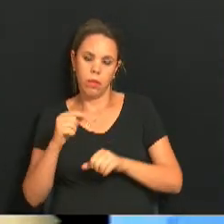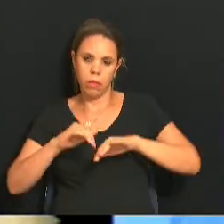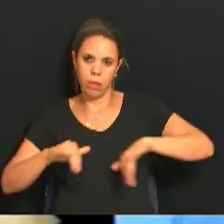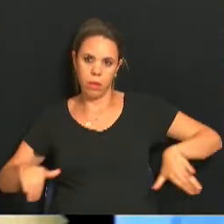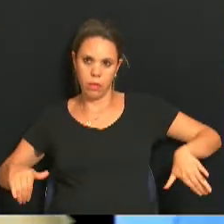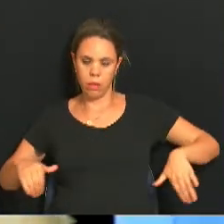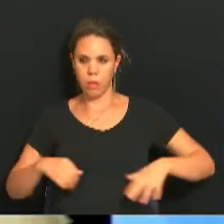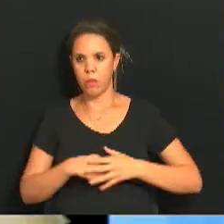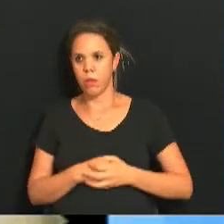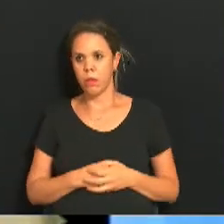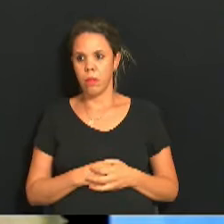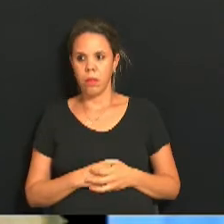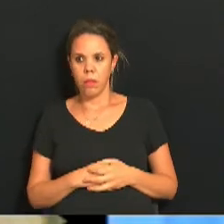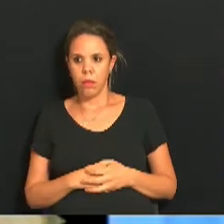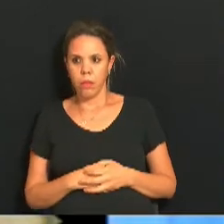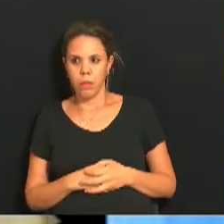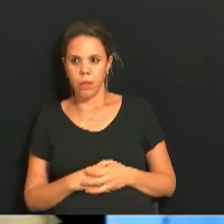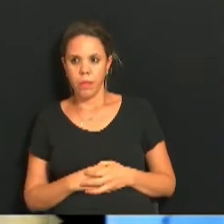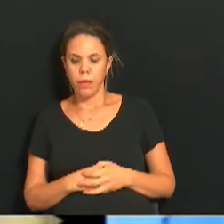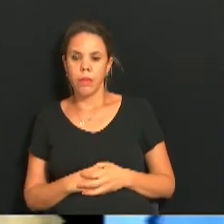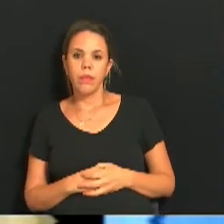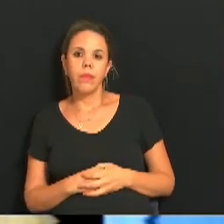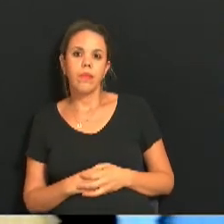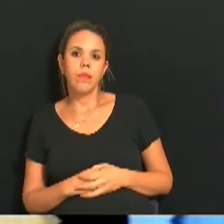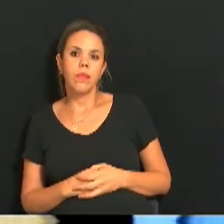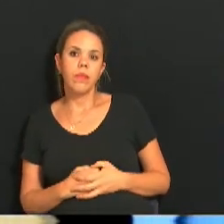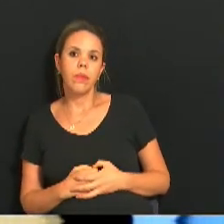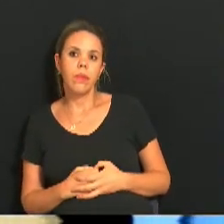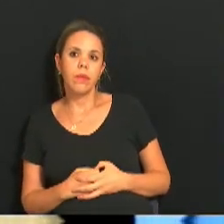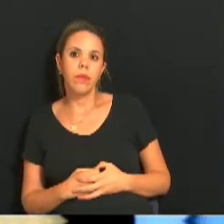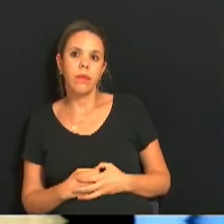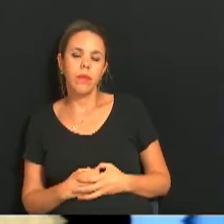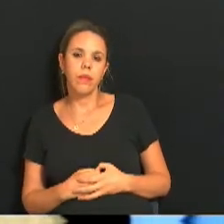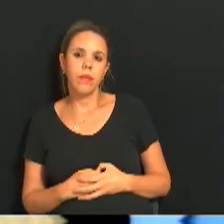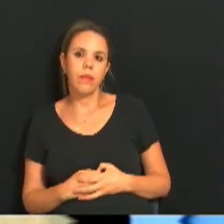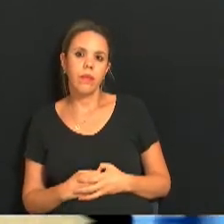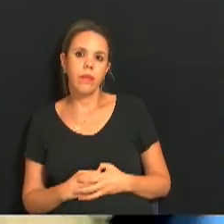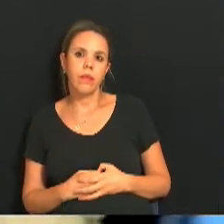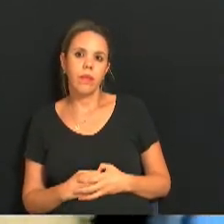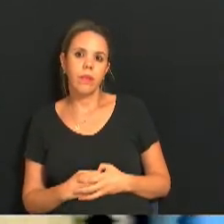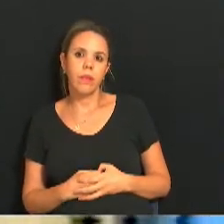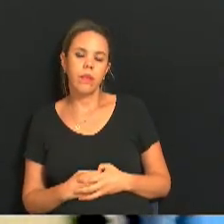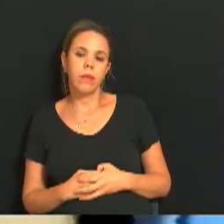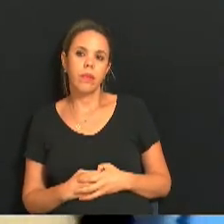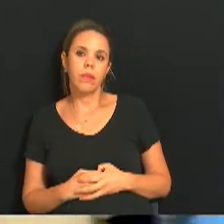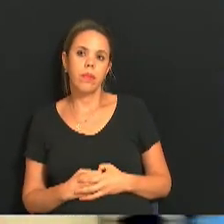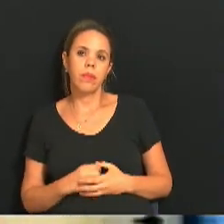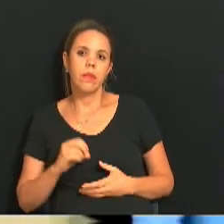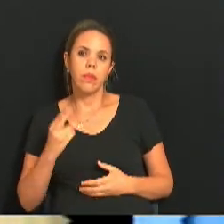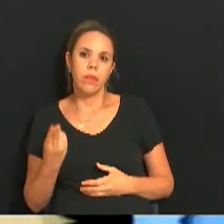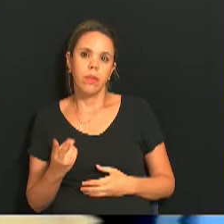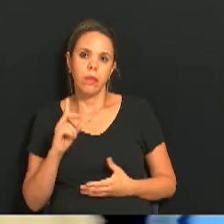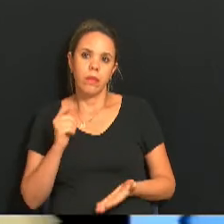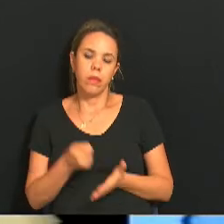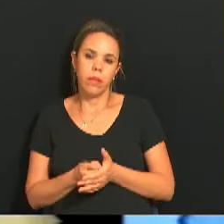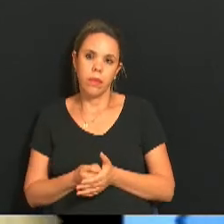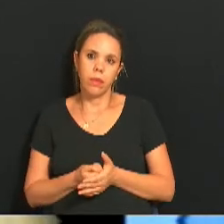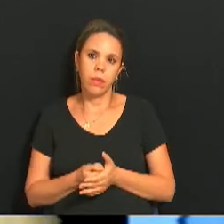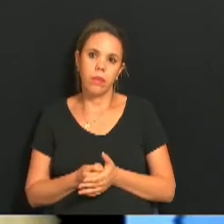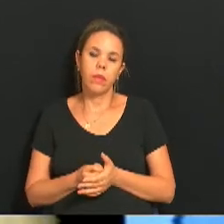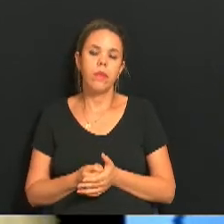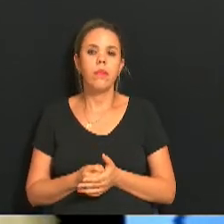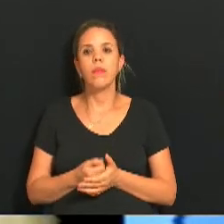de bem salientados o desigualmente é uma série de tipologias é possível de tombamento as decisões do valor de